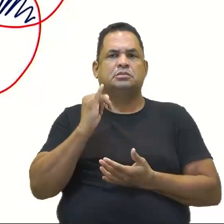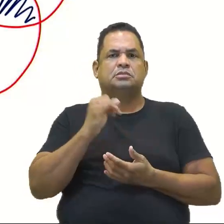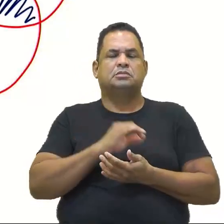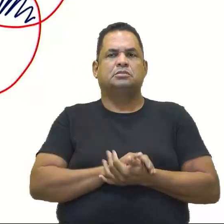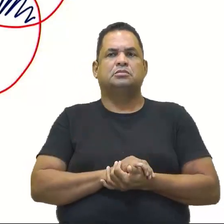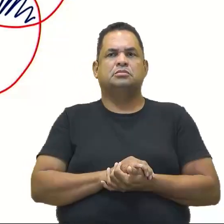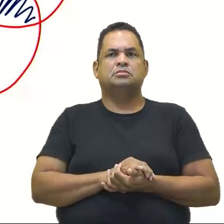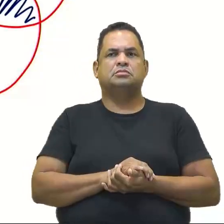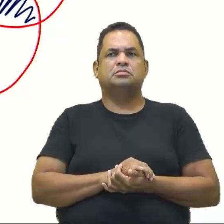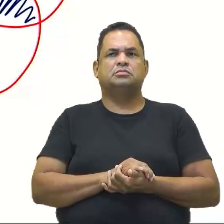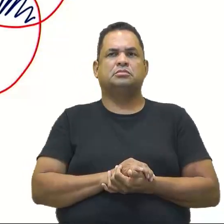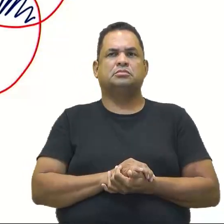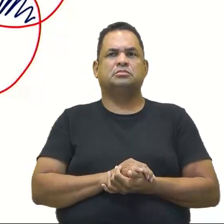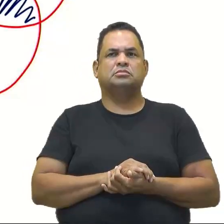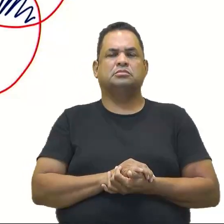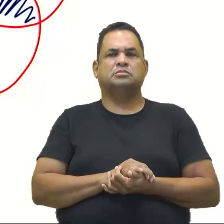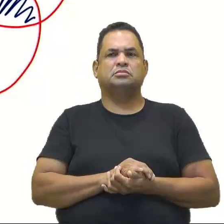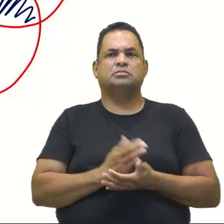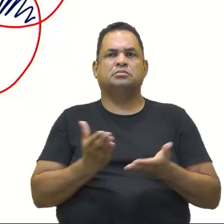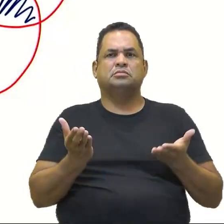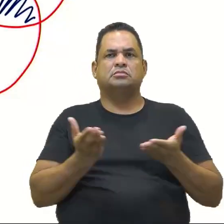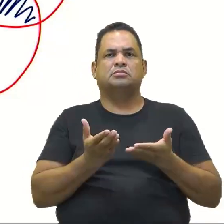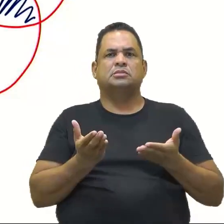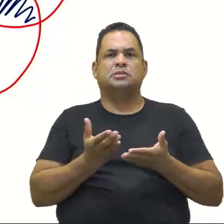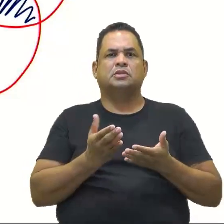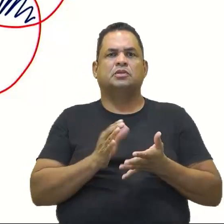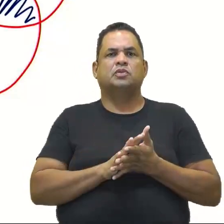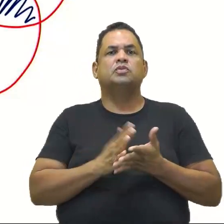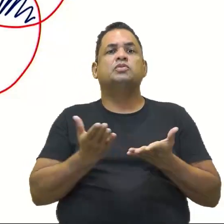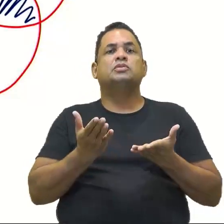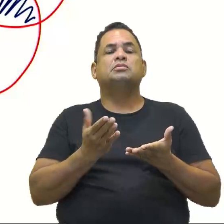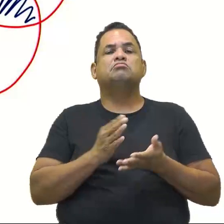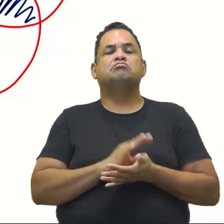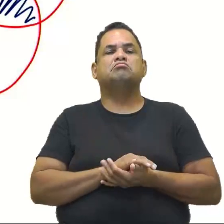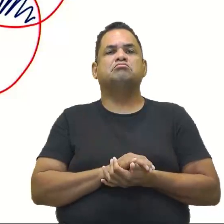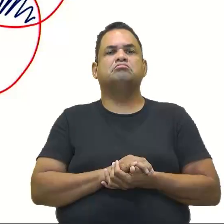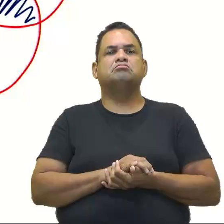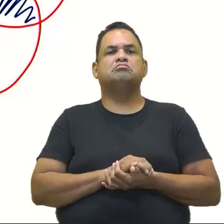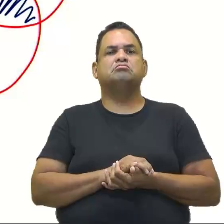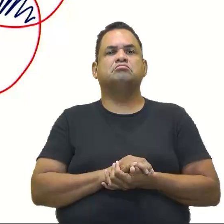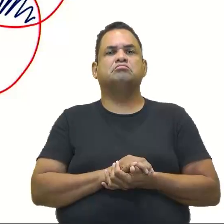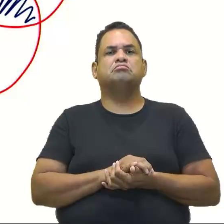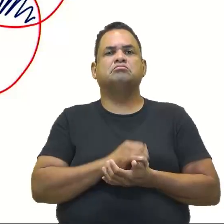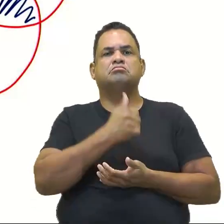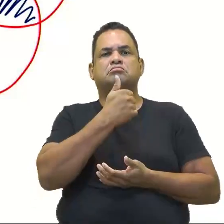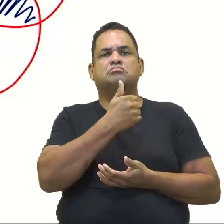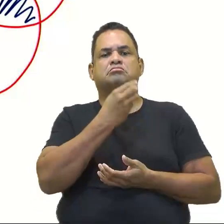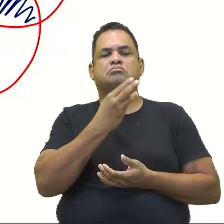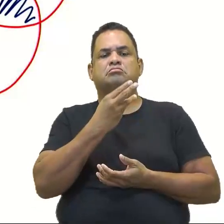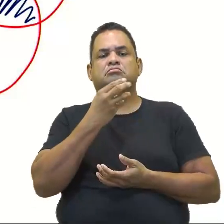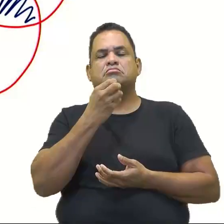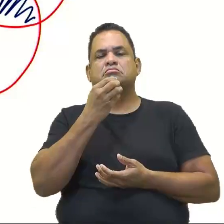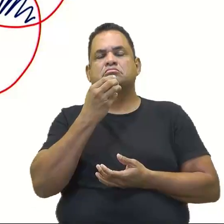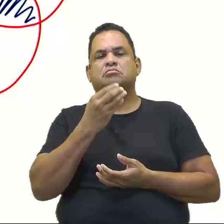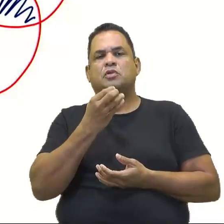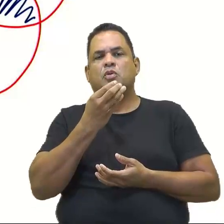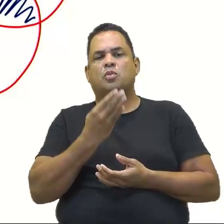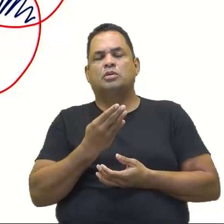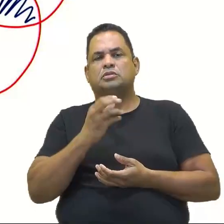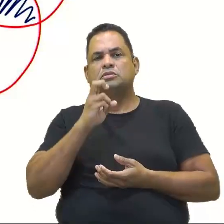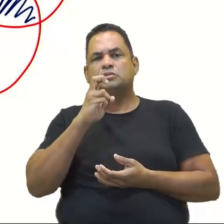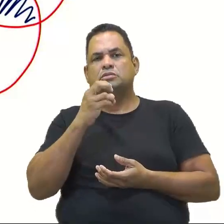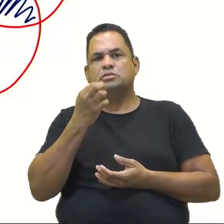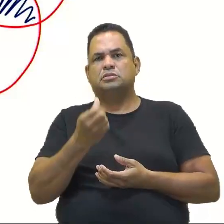nada em comum. E agora, o que sobrou do A aqui? 1, 2, 3, 4, 5 e 6. Tá preenchido. Tá